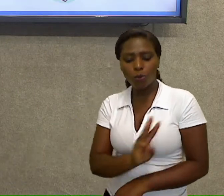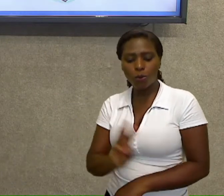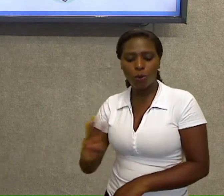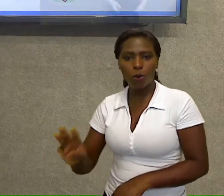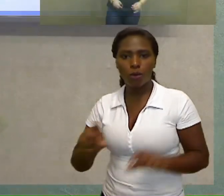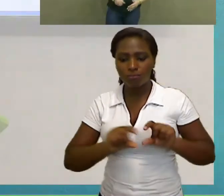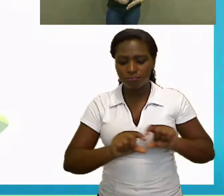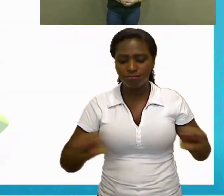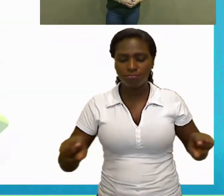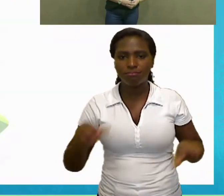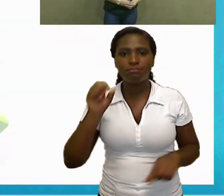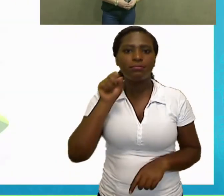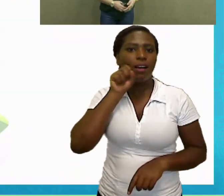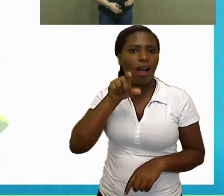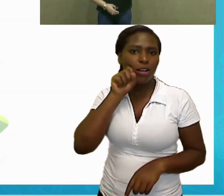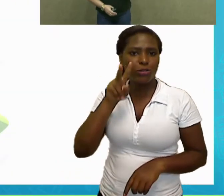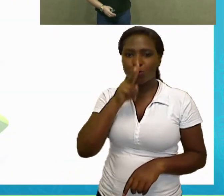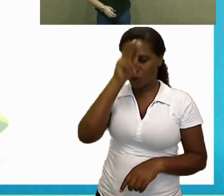deste tema.